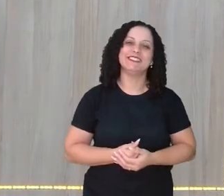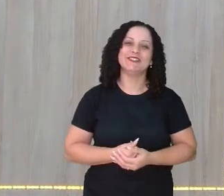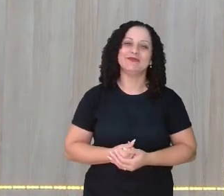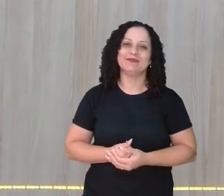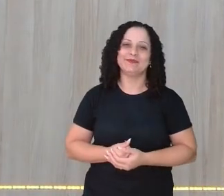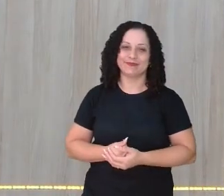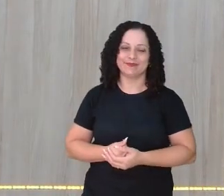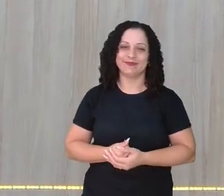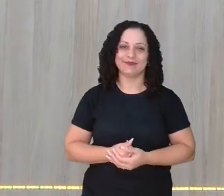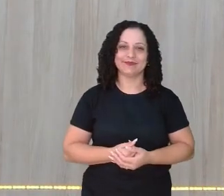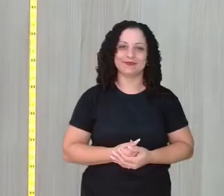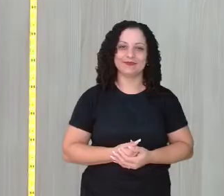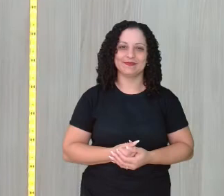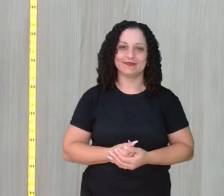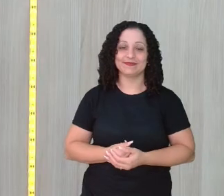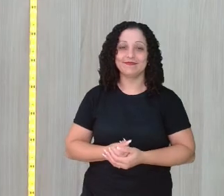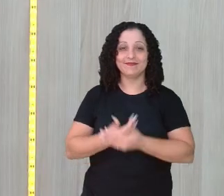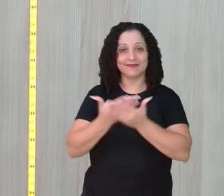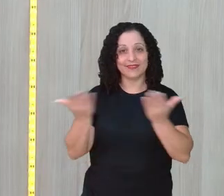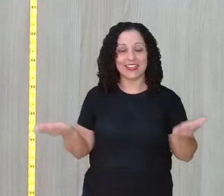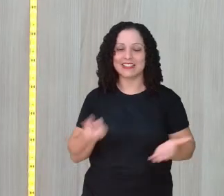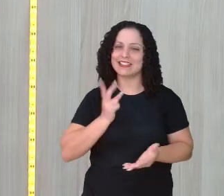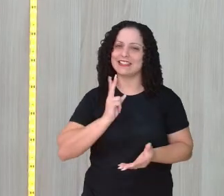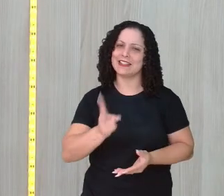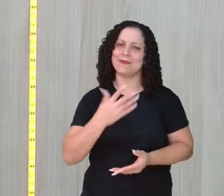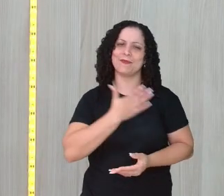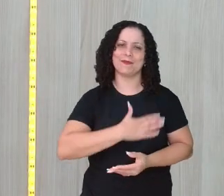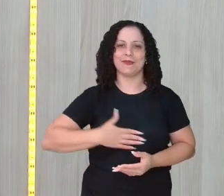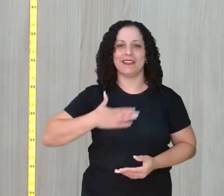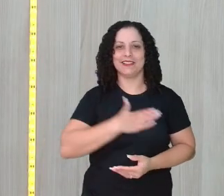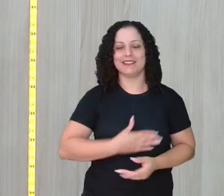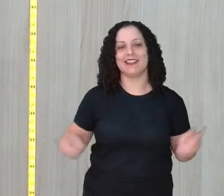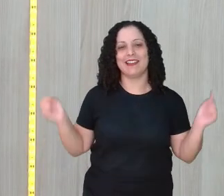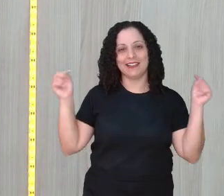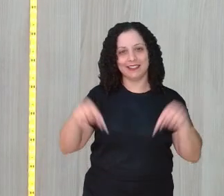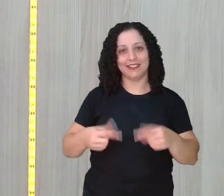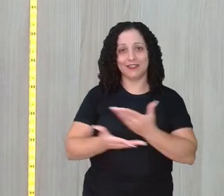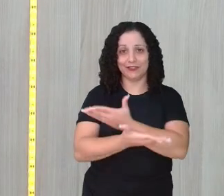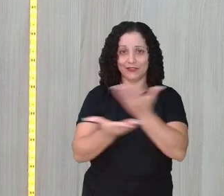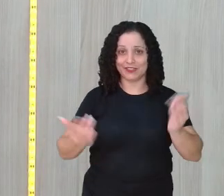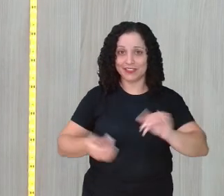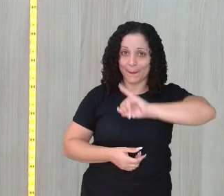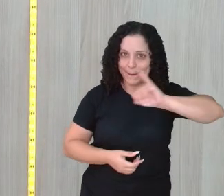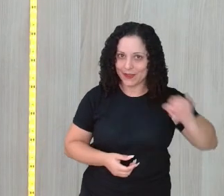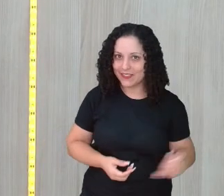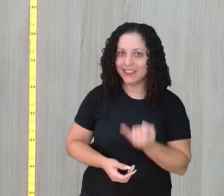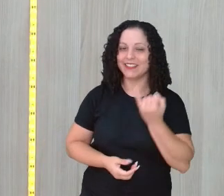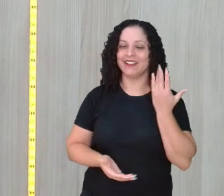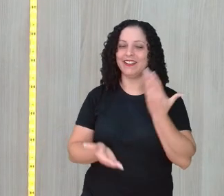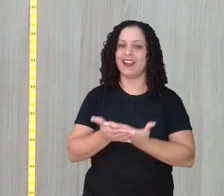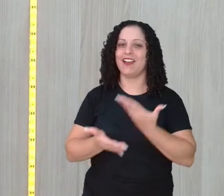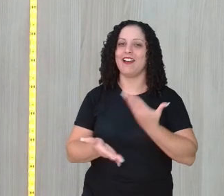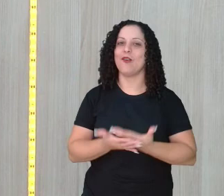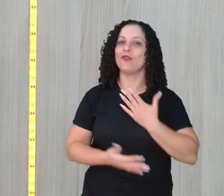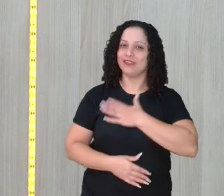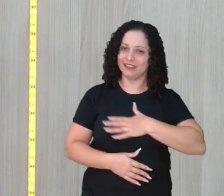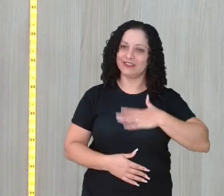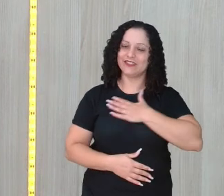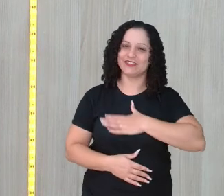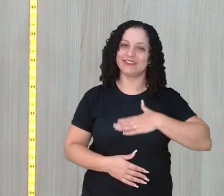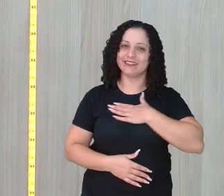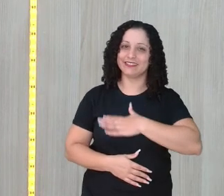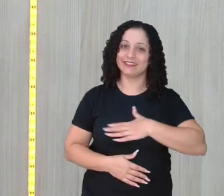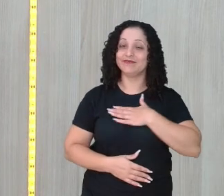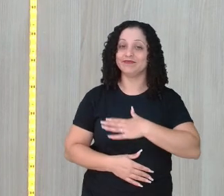Muito obrigada, viu? Gente, como sempre, é um prazer estar aqui. Espero que vocês estejam aproveitando bem a aula, né? Eu